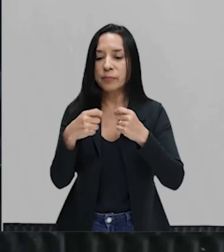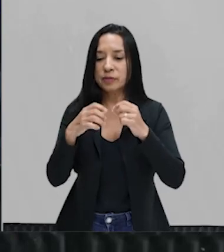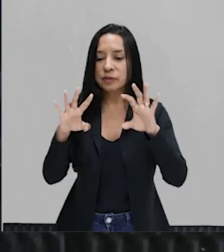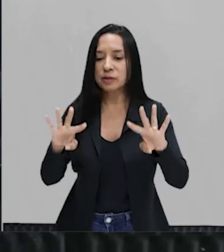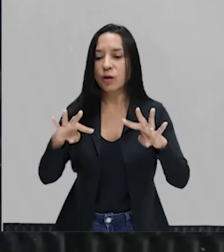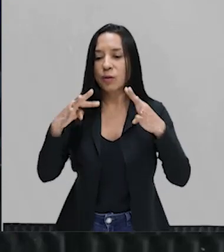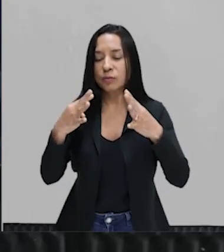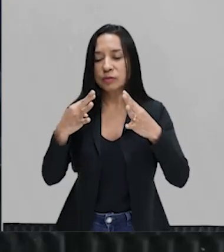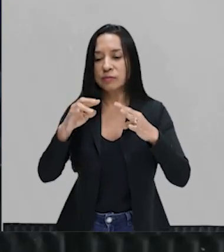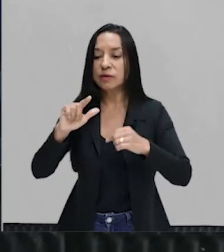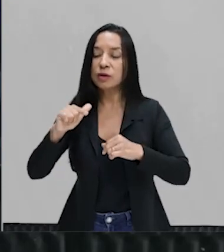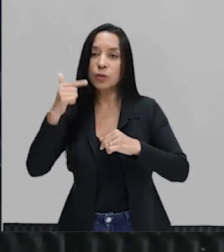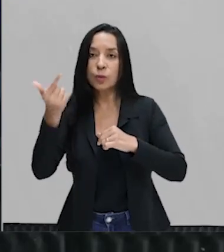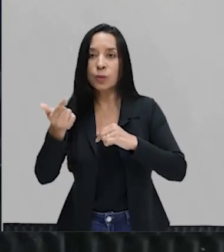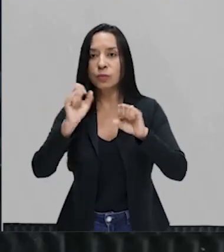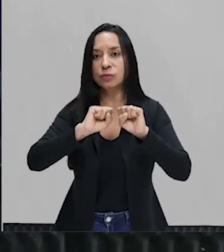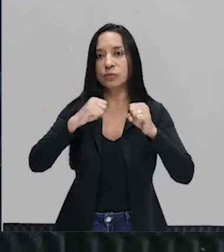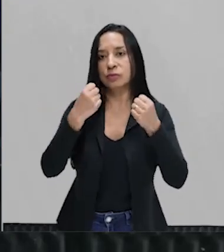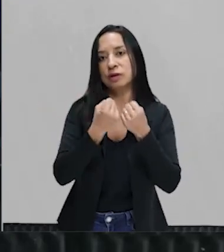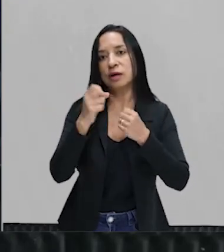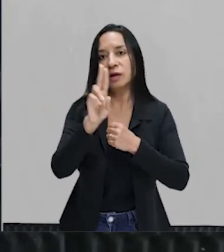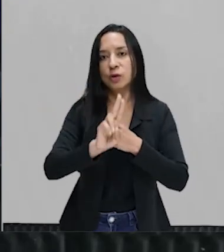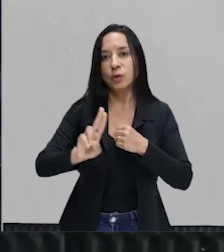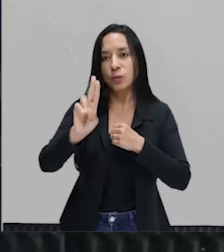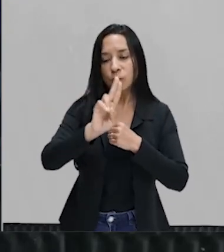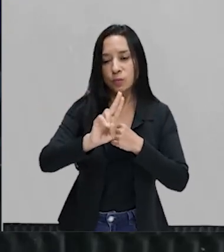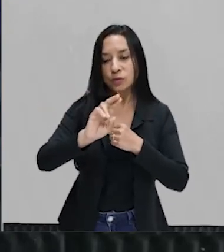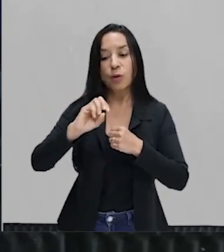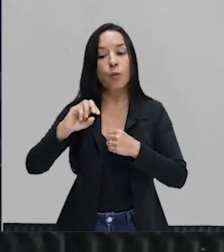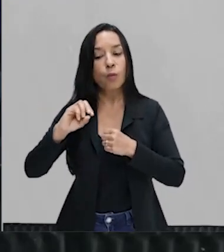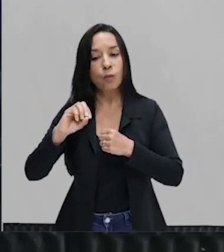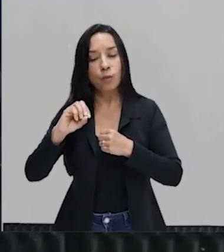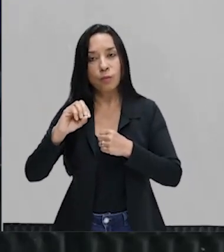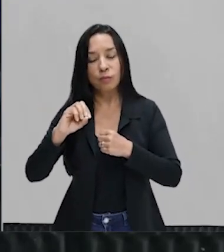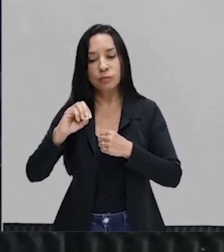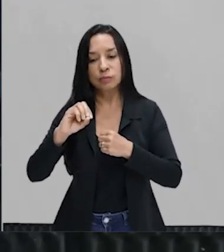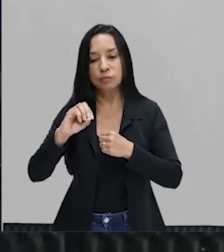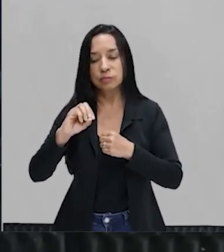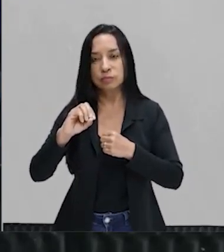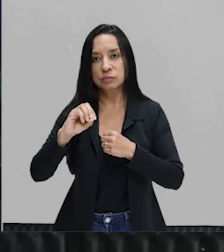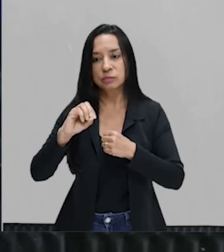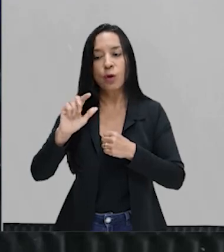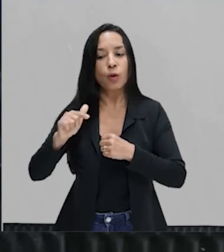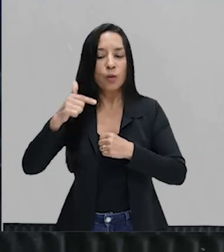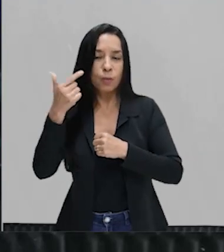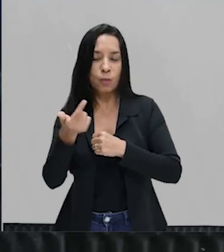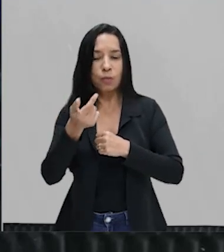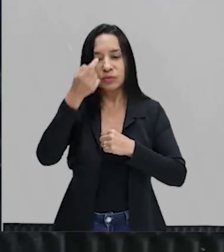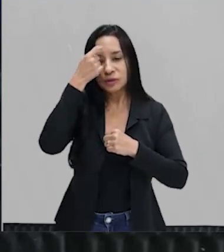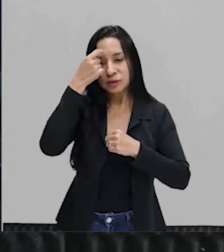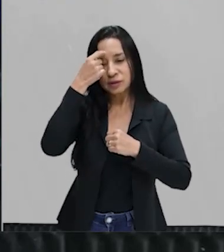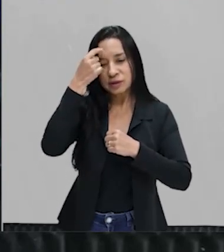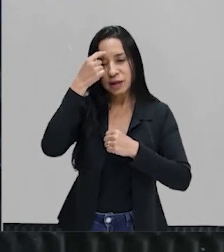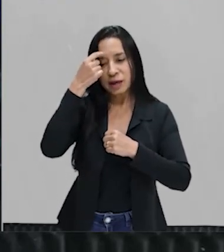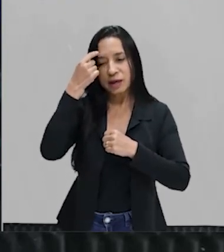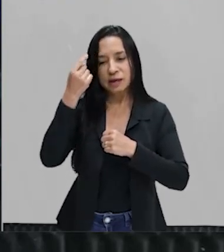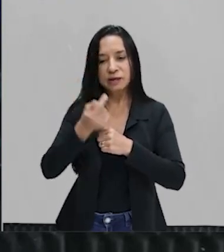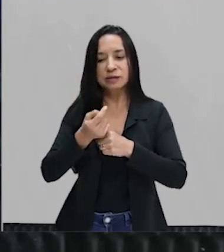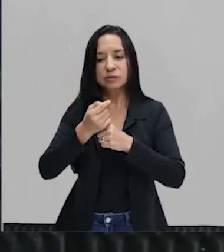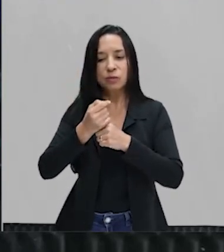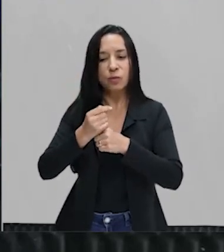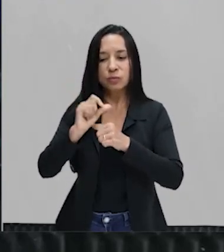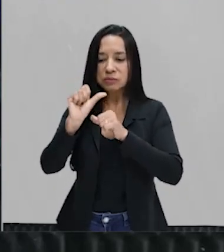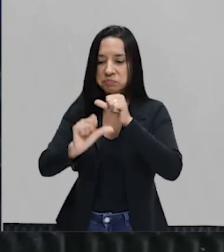outras sociedades utilizam outras concepções de calendários, outras construções de calendários. Os